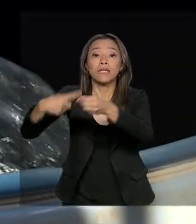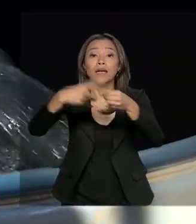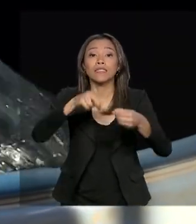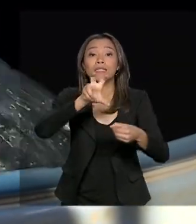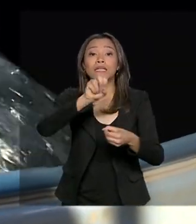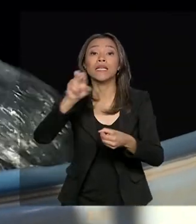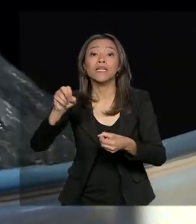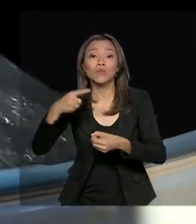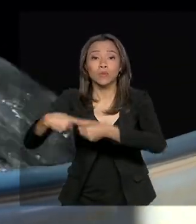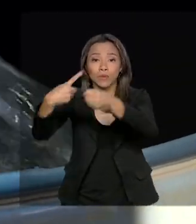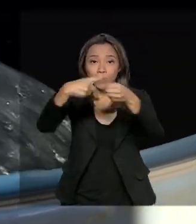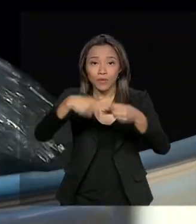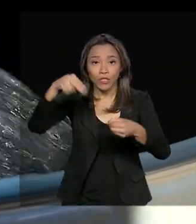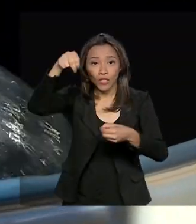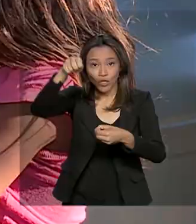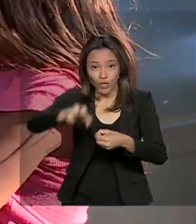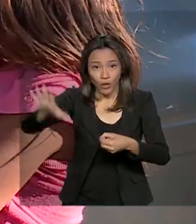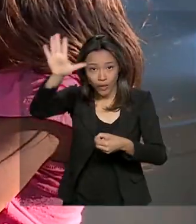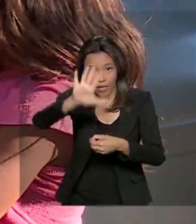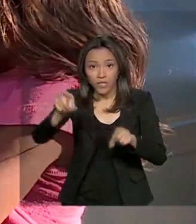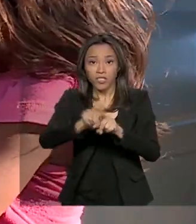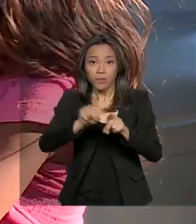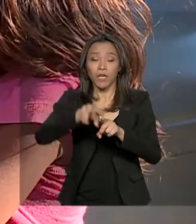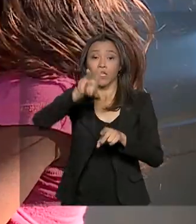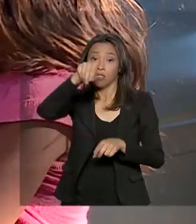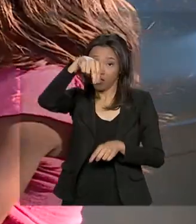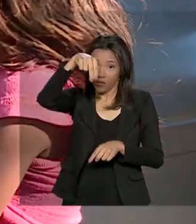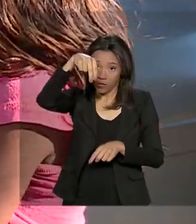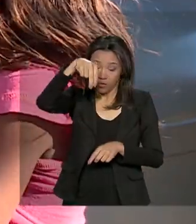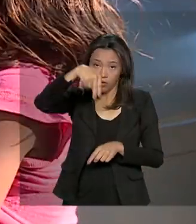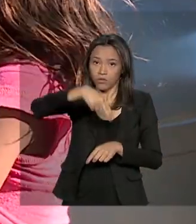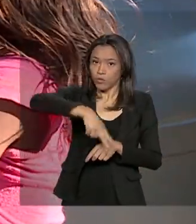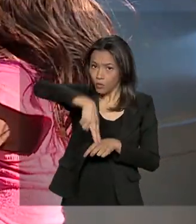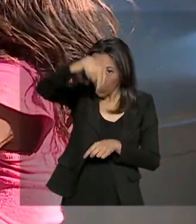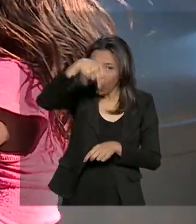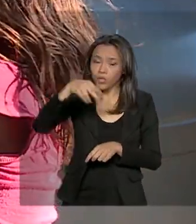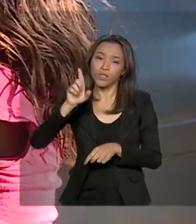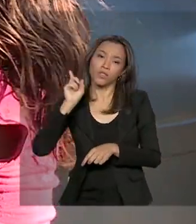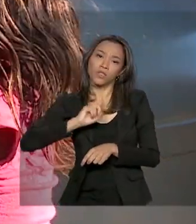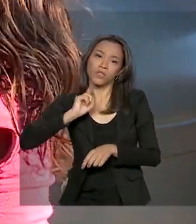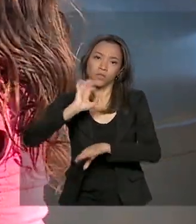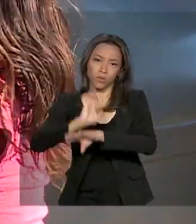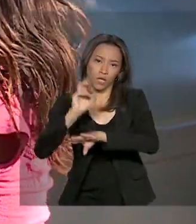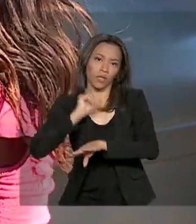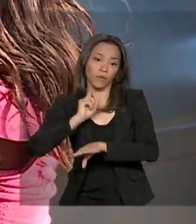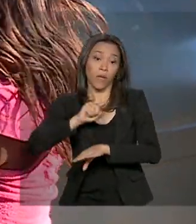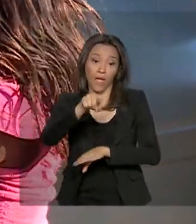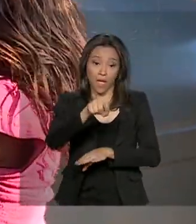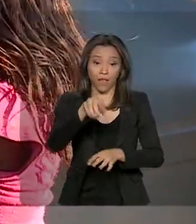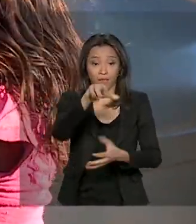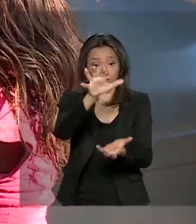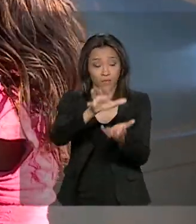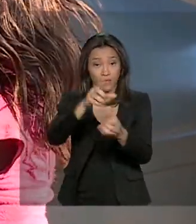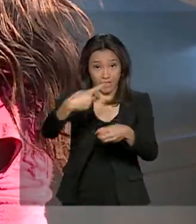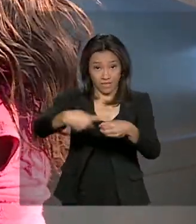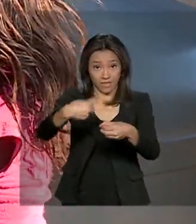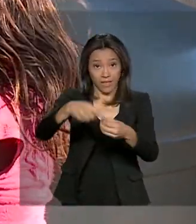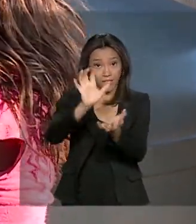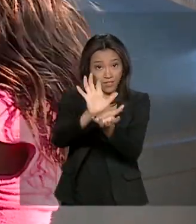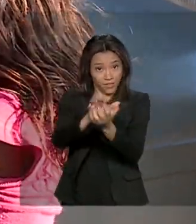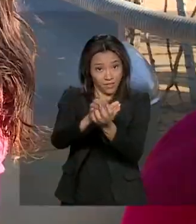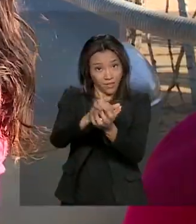Nordeste e do Norte de Minas Gerais. Maura, que mora na área rural de Petrolina, em Pernambuco, é uma das